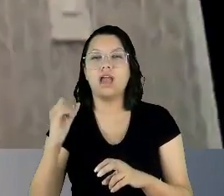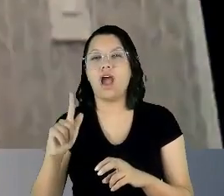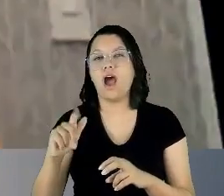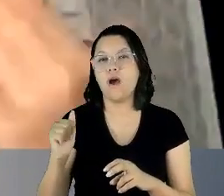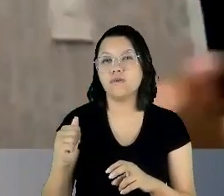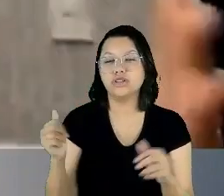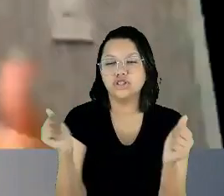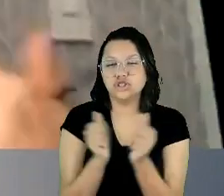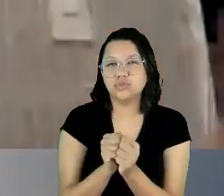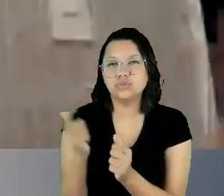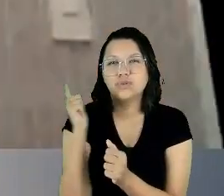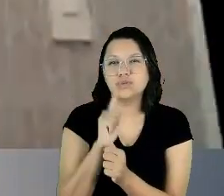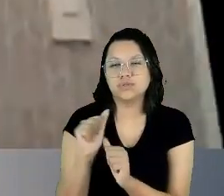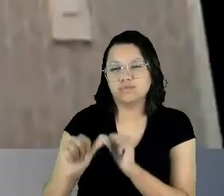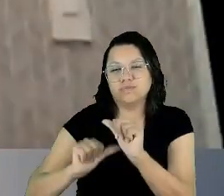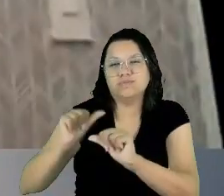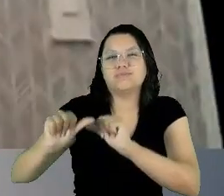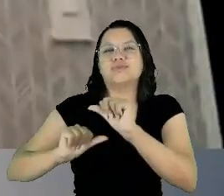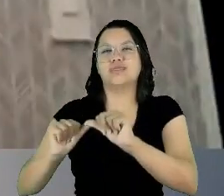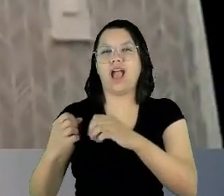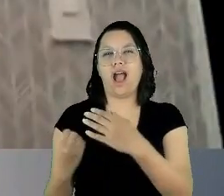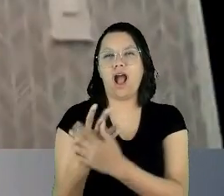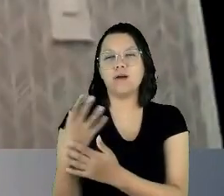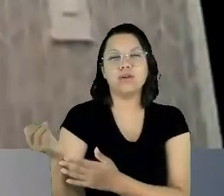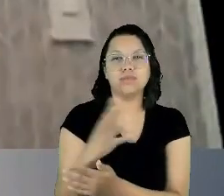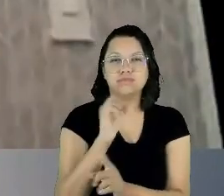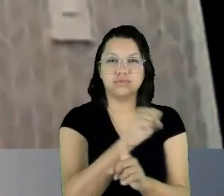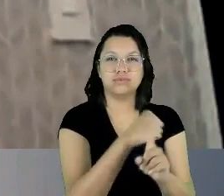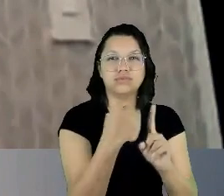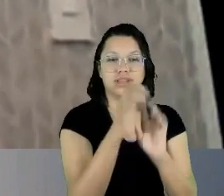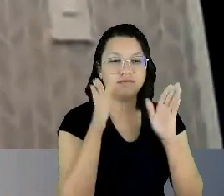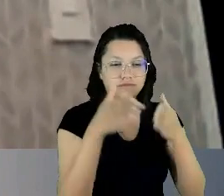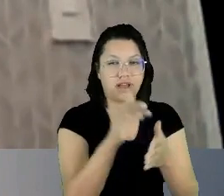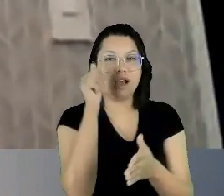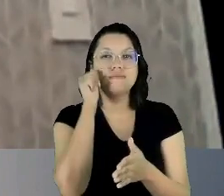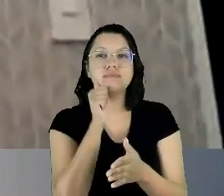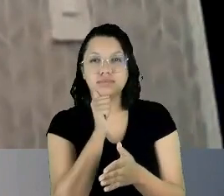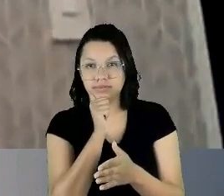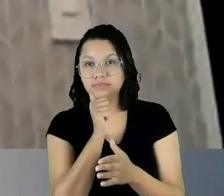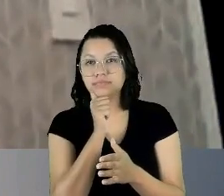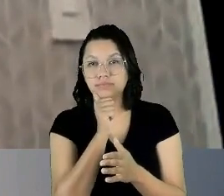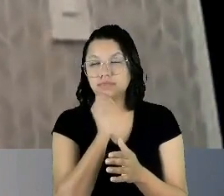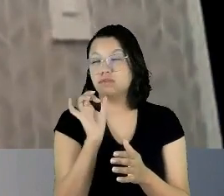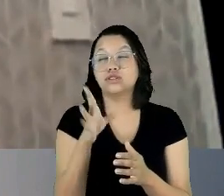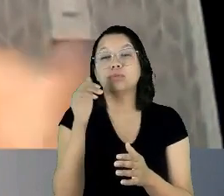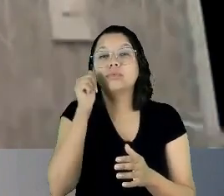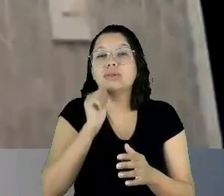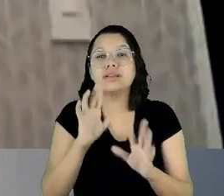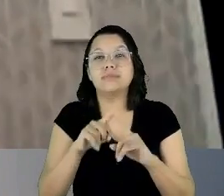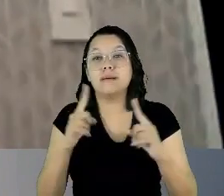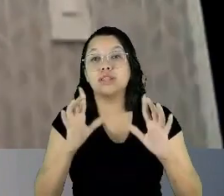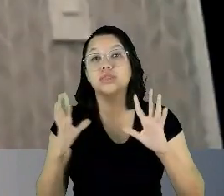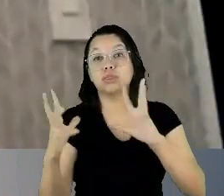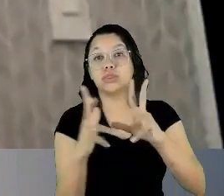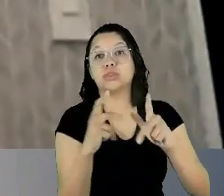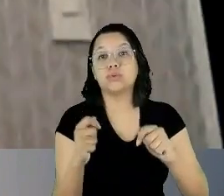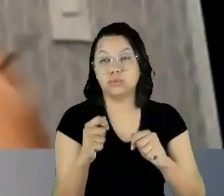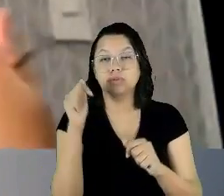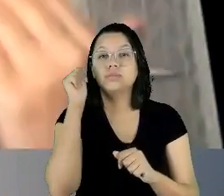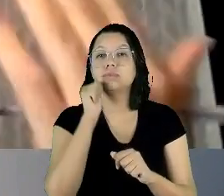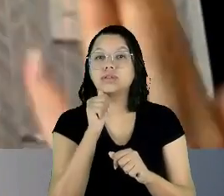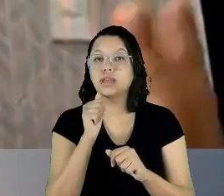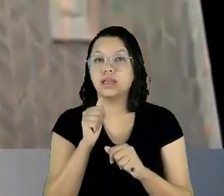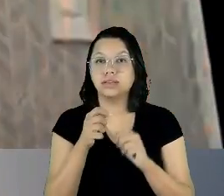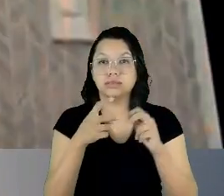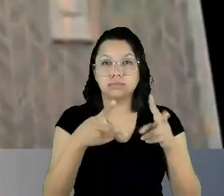juntas a gente construir uma nova sociedade para as mulheres. Eu acho que não só para as mulheres, mas para todas as mulheres, né? Considerando as